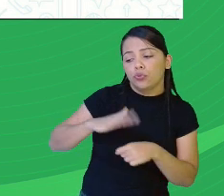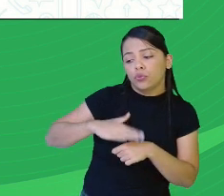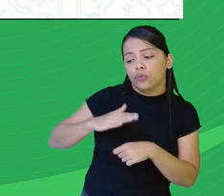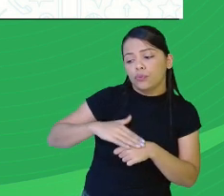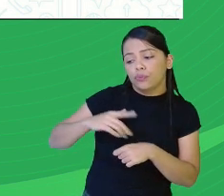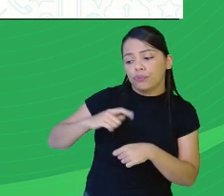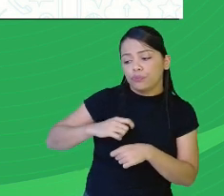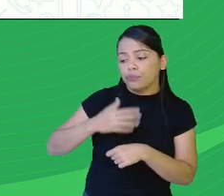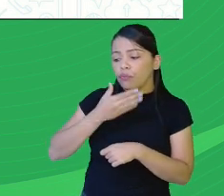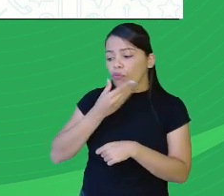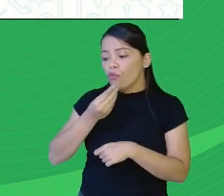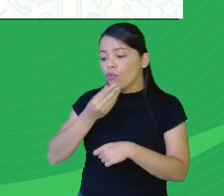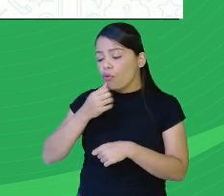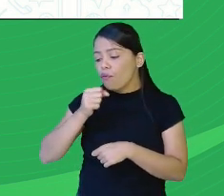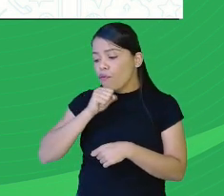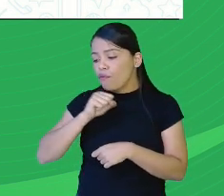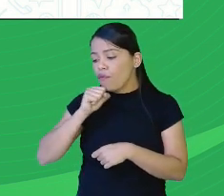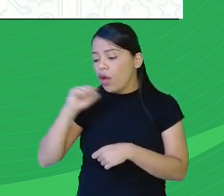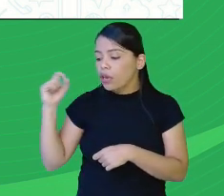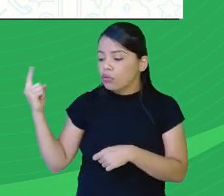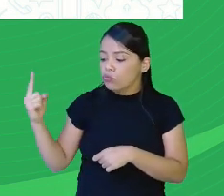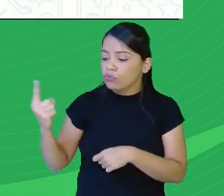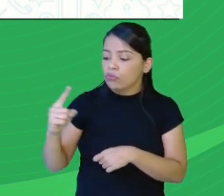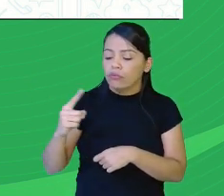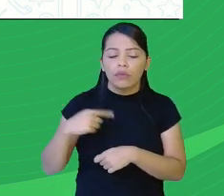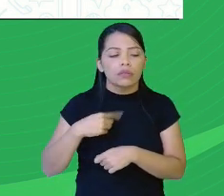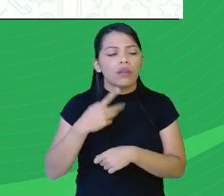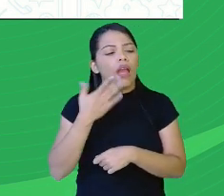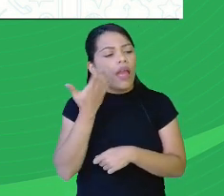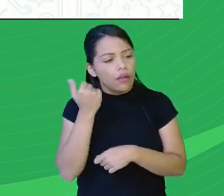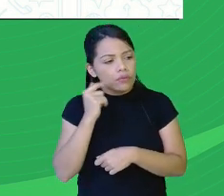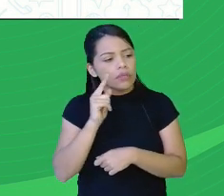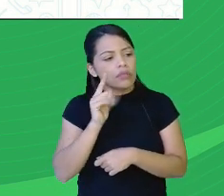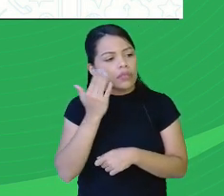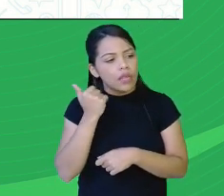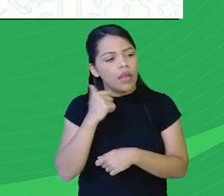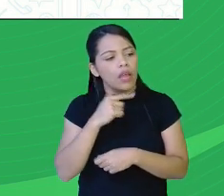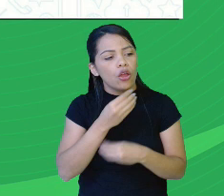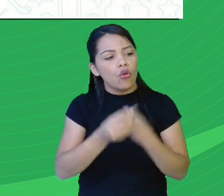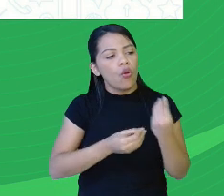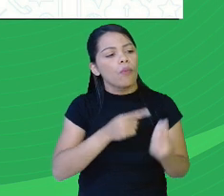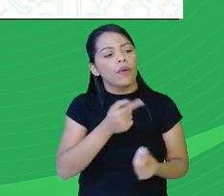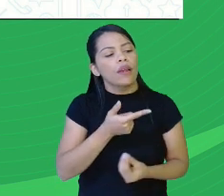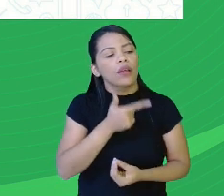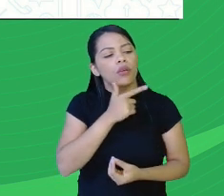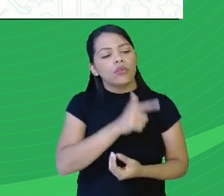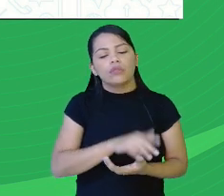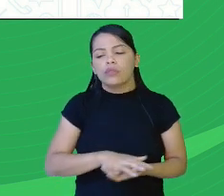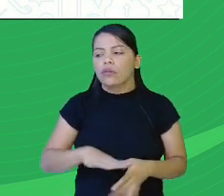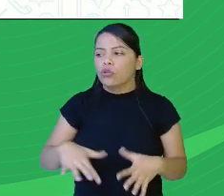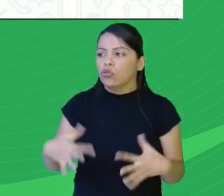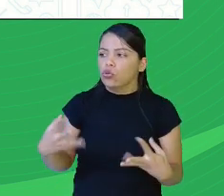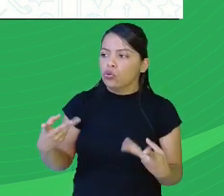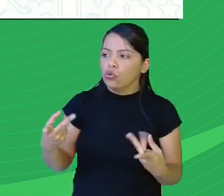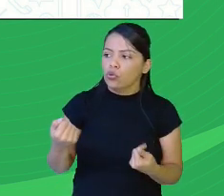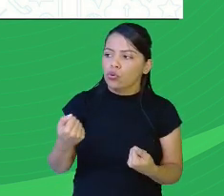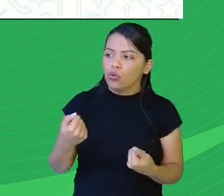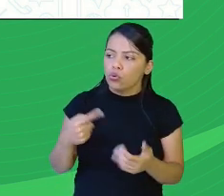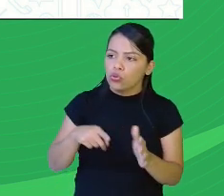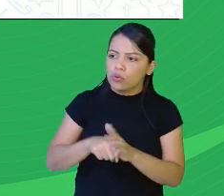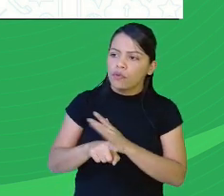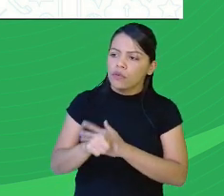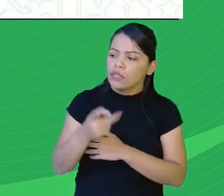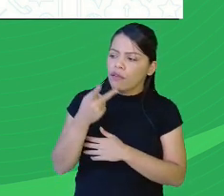local comentou: "Eu sei como ele conseguiu." Todos perguntaram: "Pode